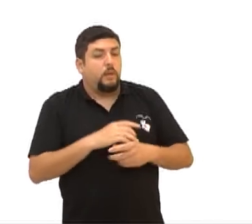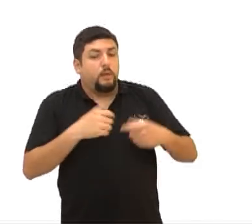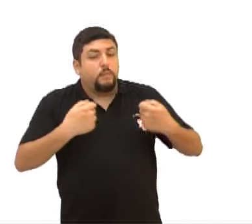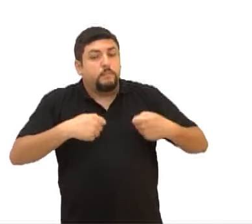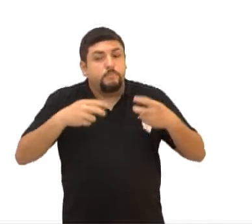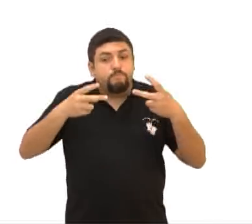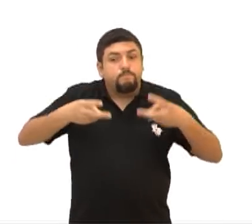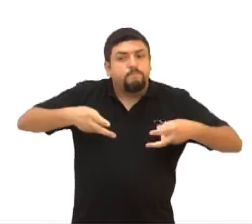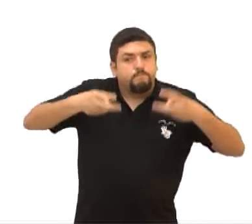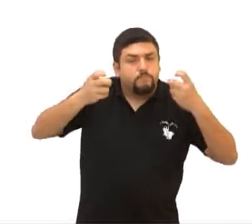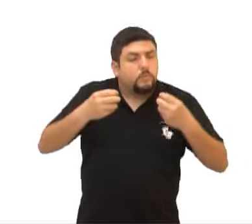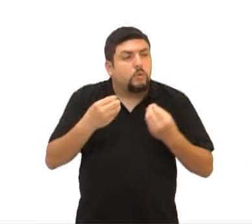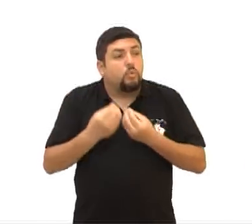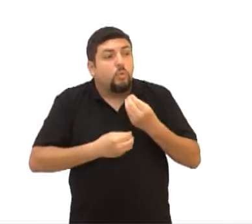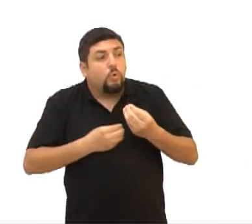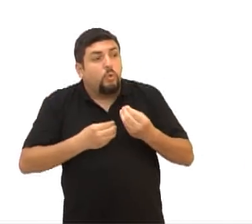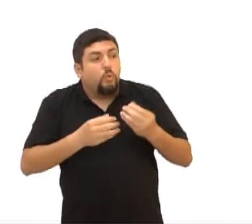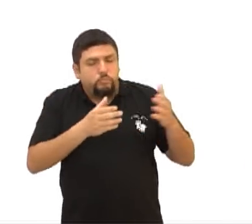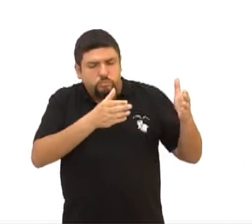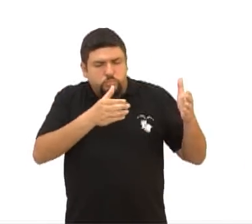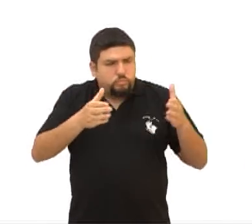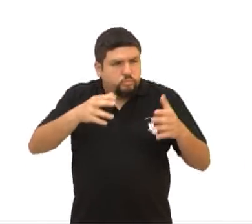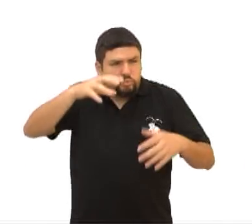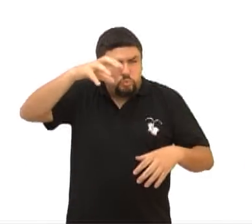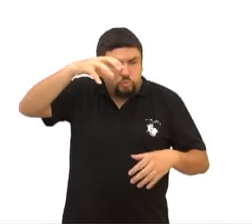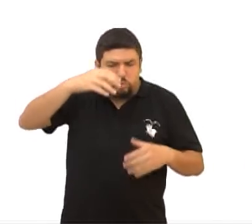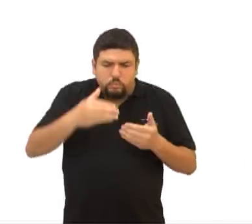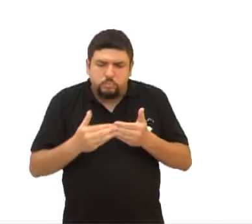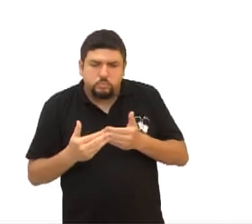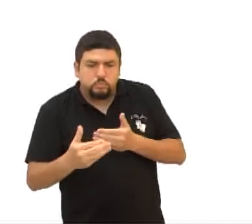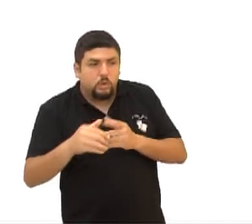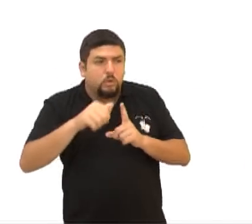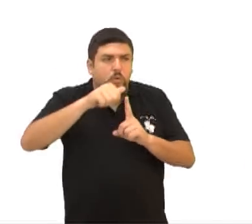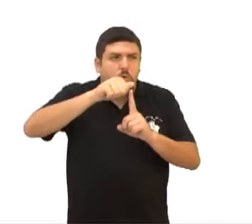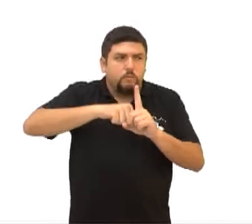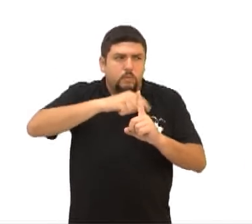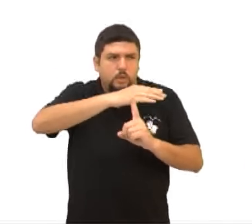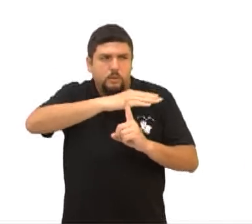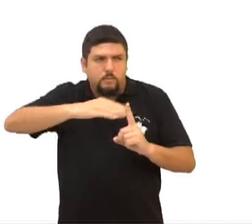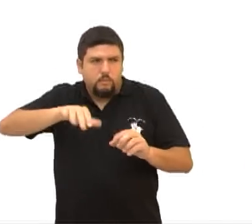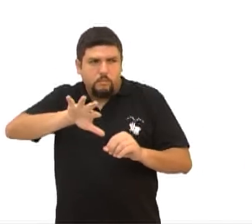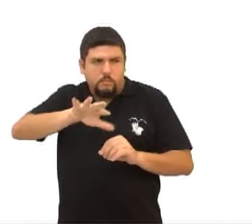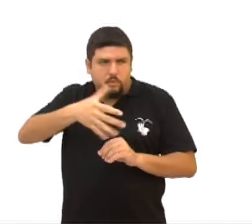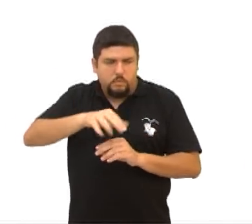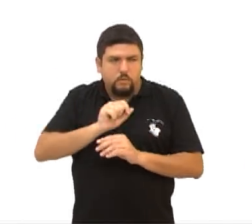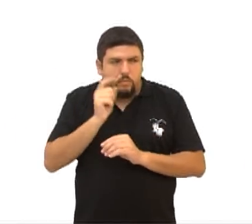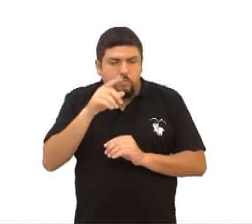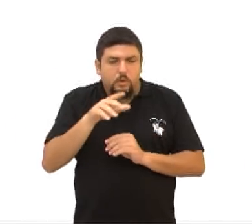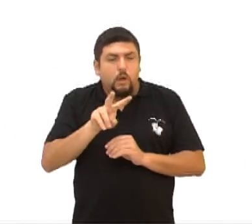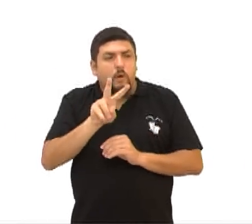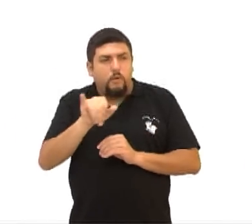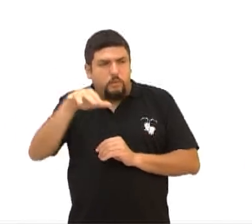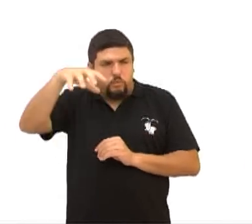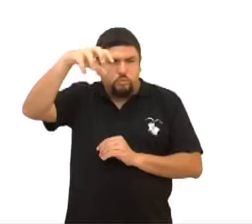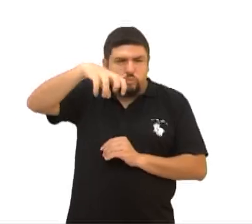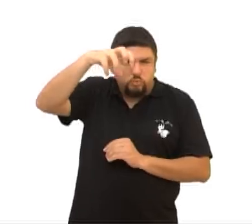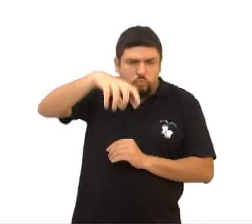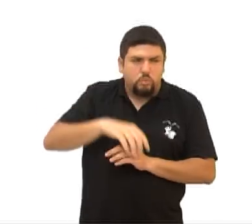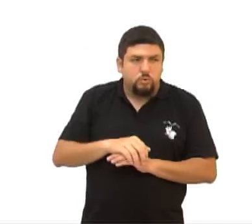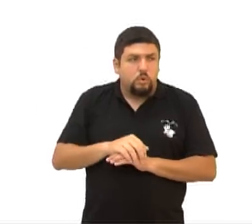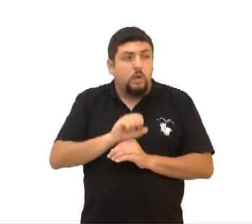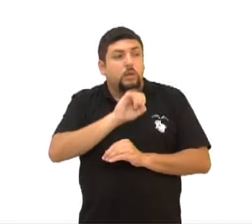no fim da estação chuvosa, que vai ser daqui a 1 mês e meio, mais ou menos, se os